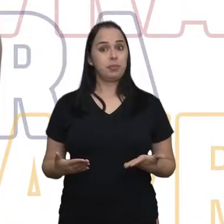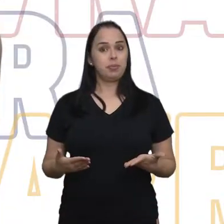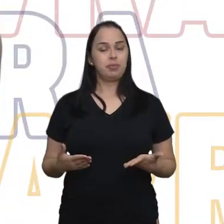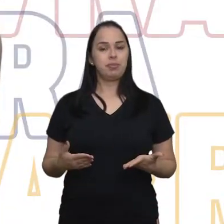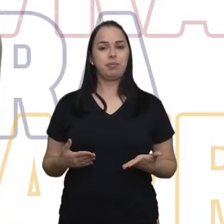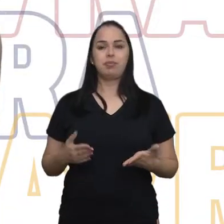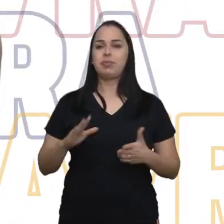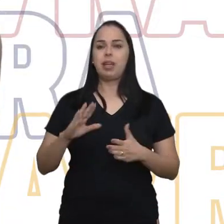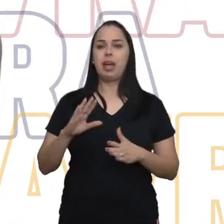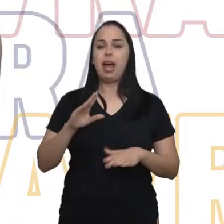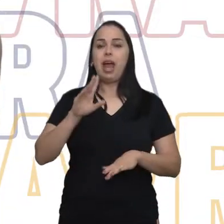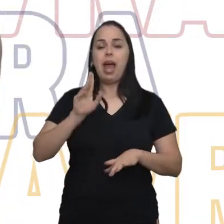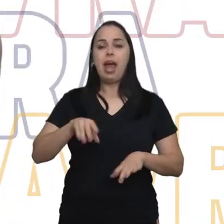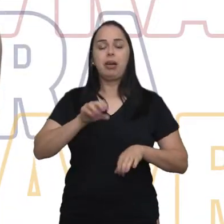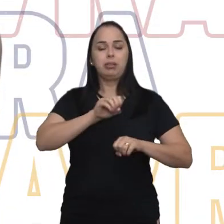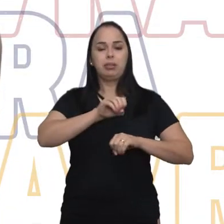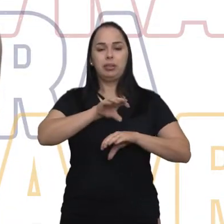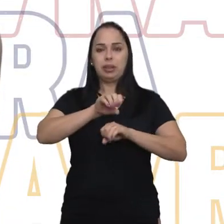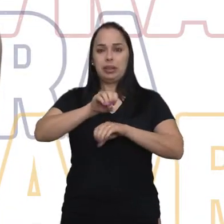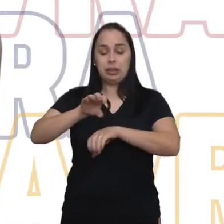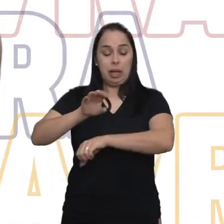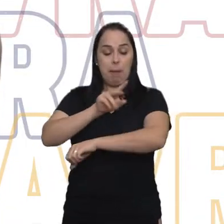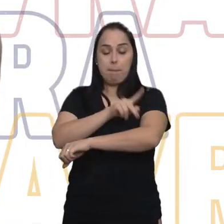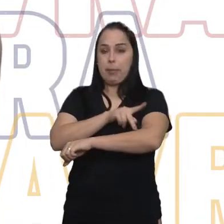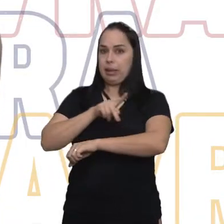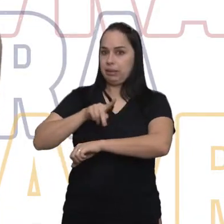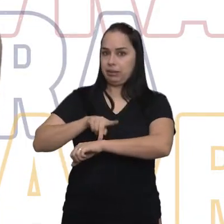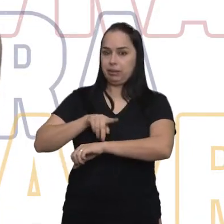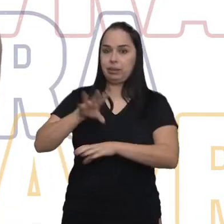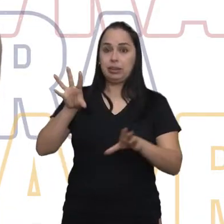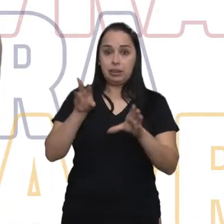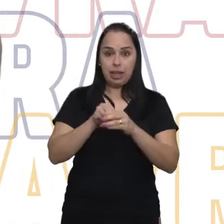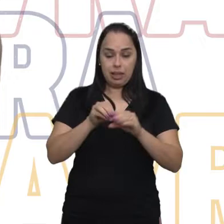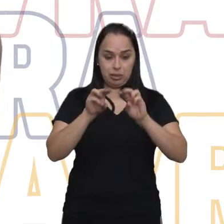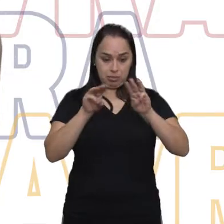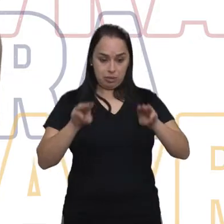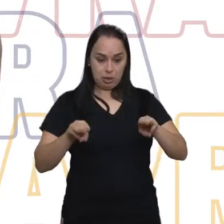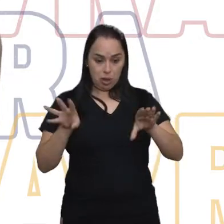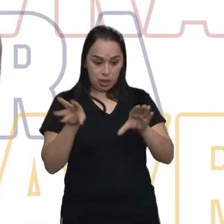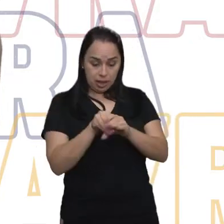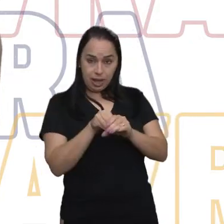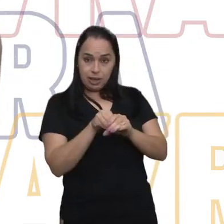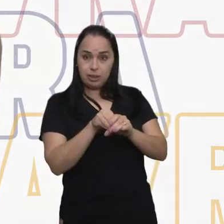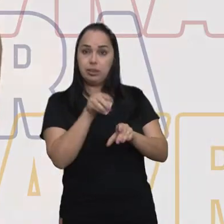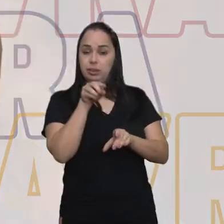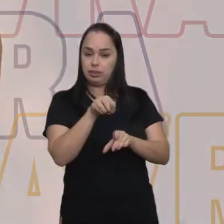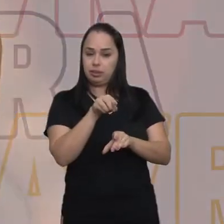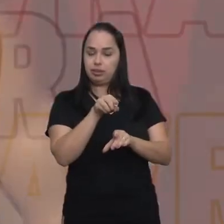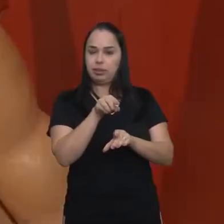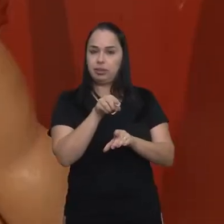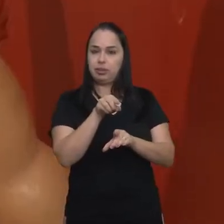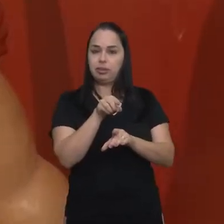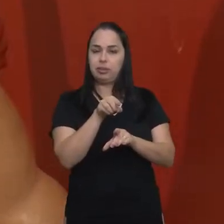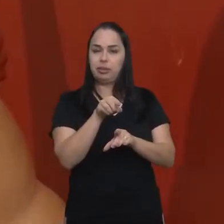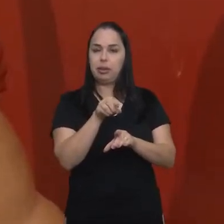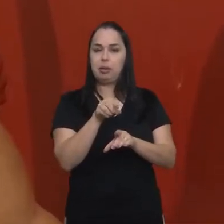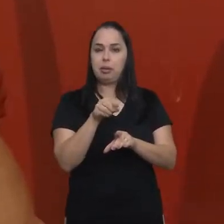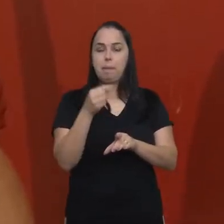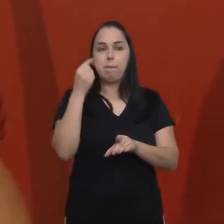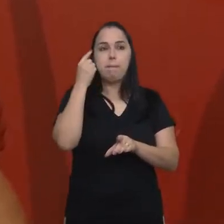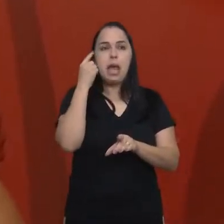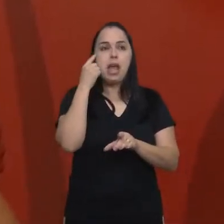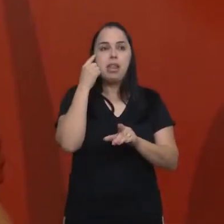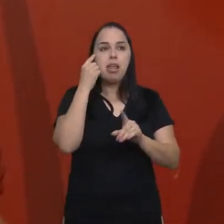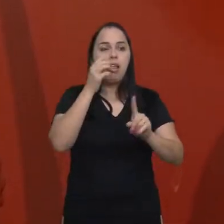Ela é um instrumento pedagógico. Dentro desta instituição museológica, ela não pensa